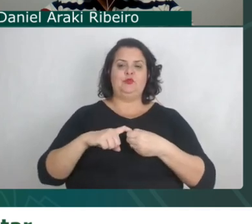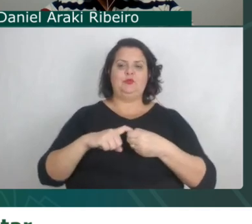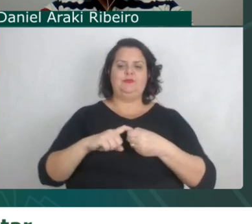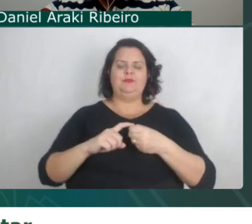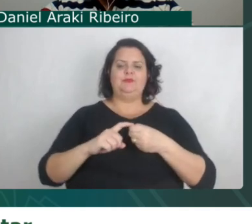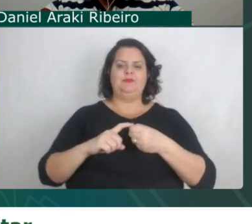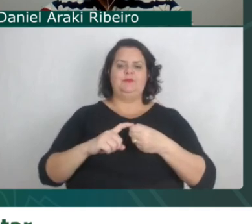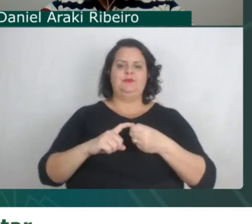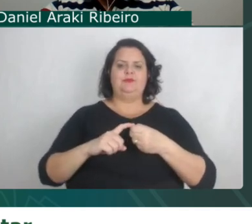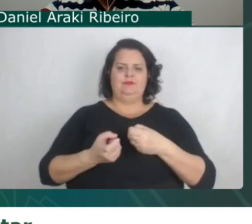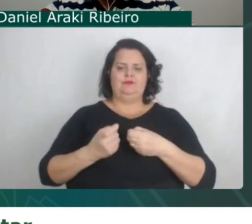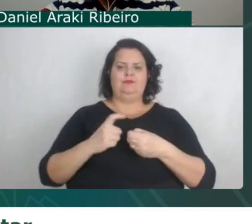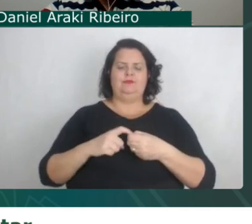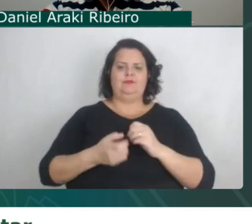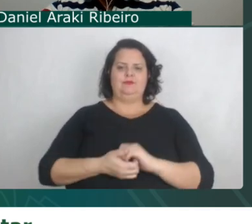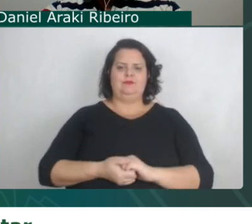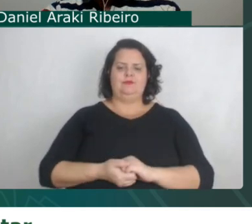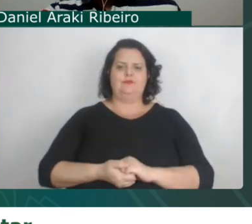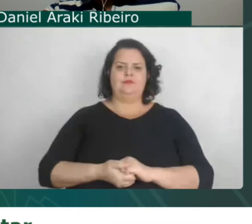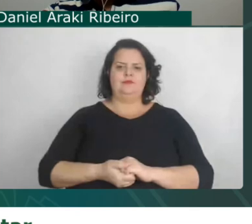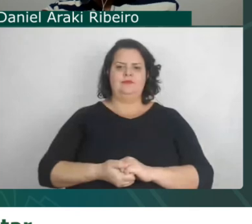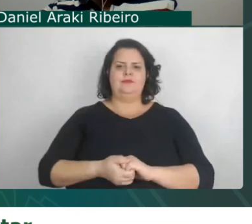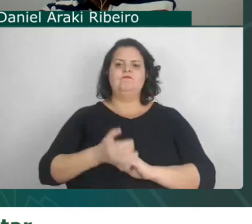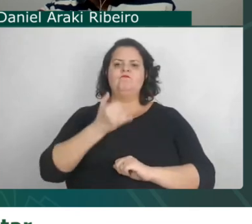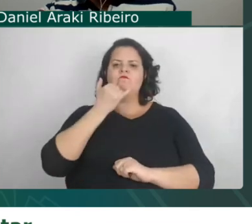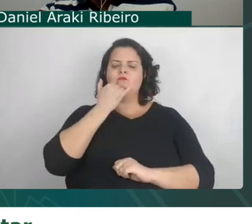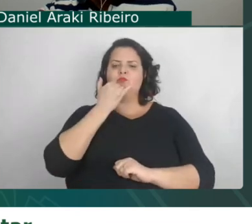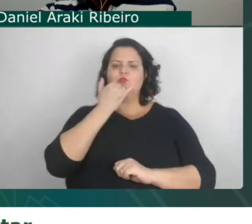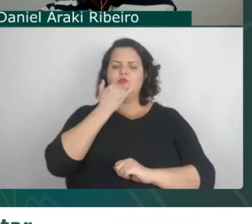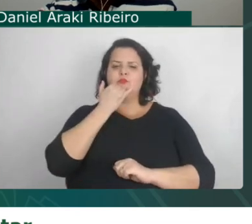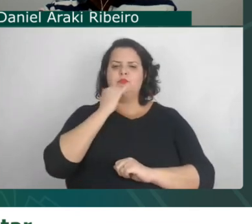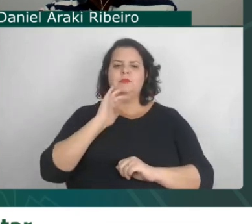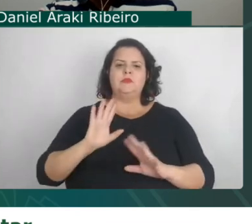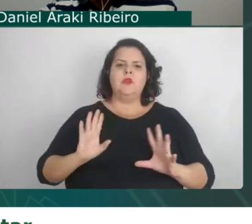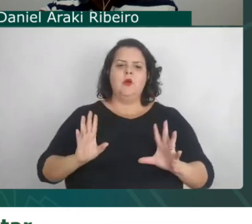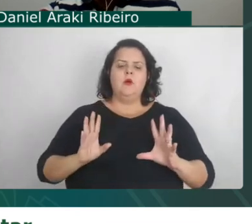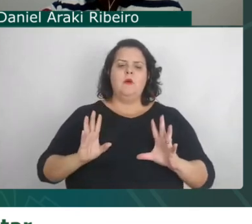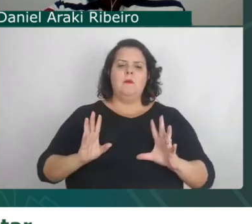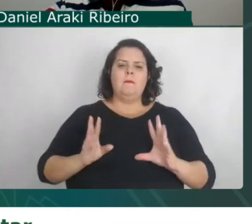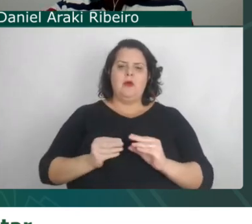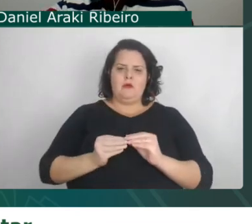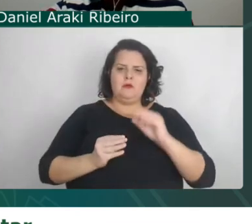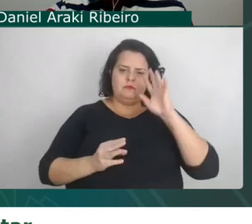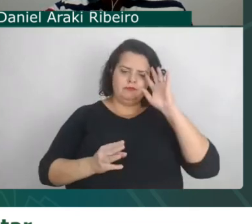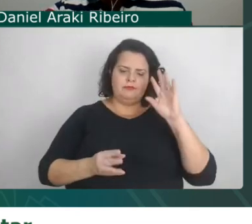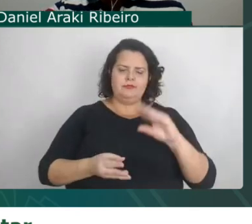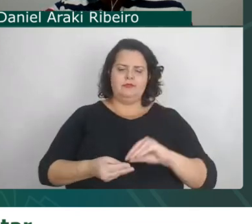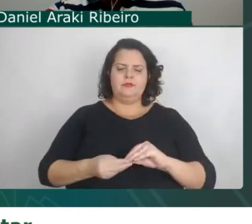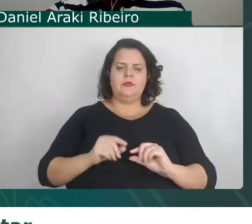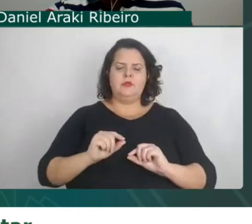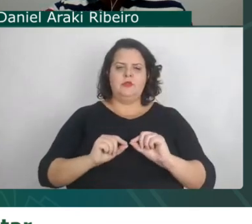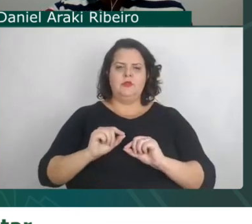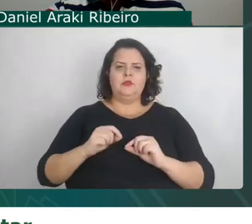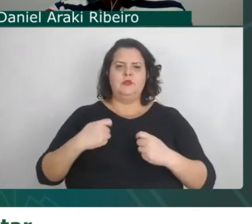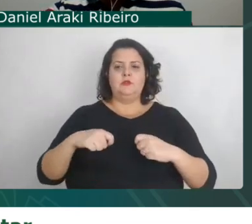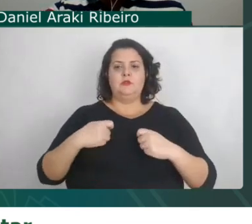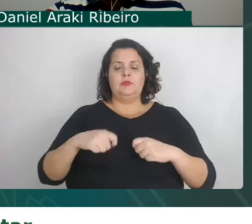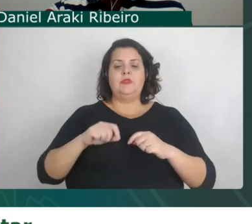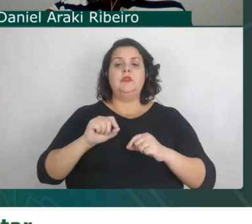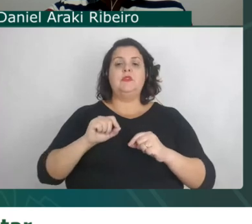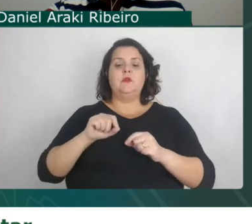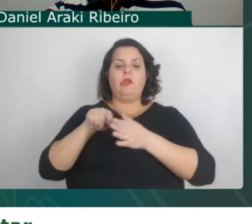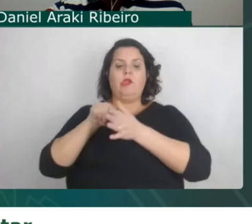Voltou agora? Então, tá bom, desculpem. Só para concluir, é uma questão que precisa ser trabalhada a título de fiscalização